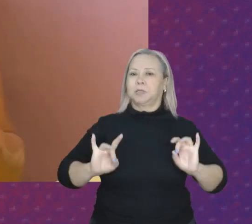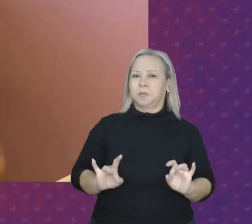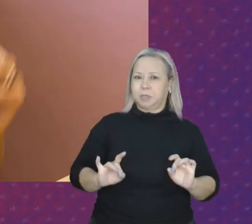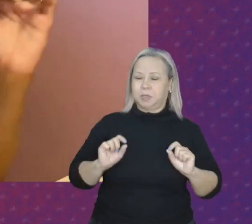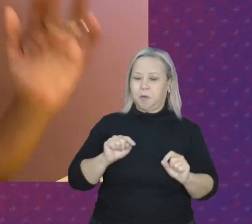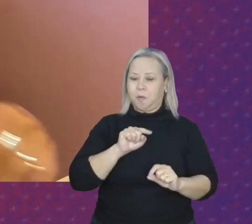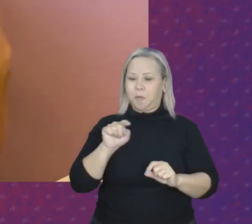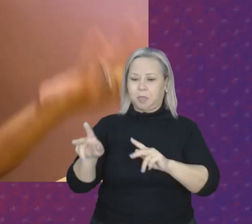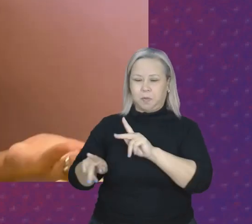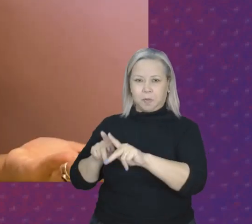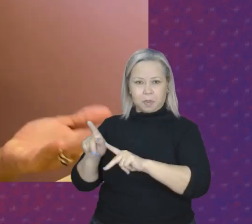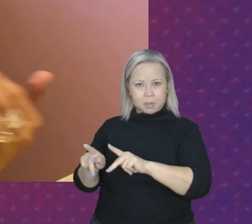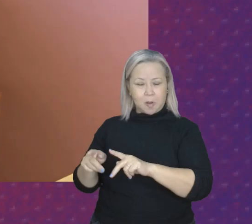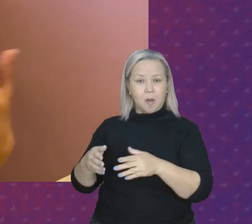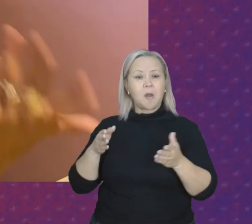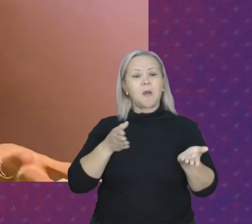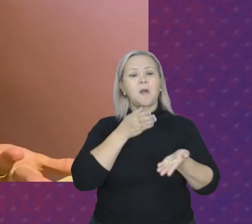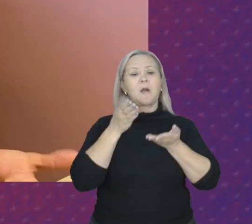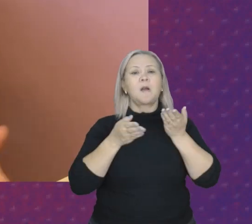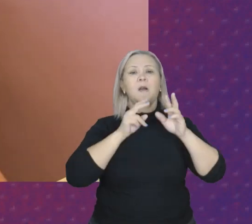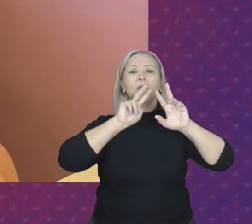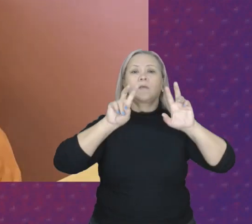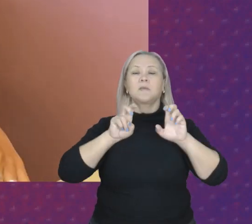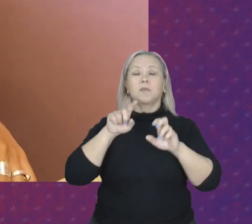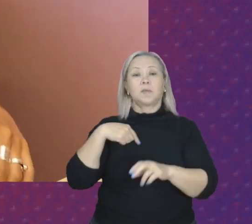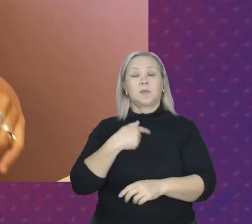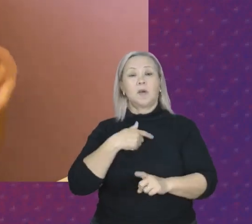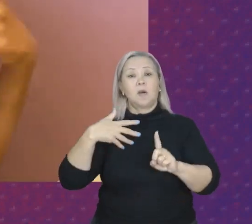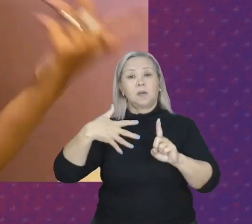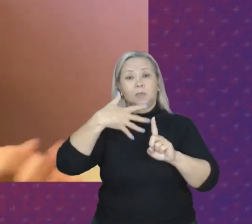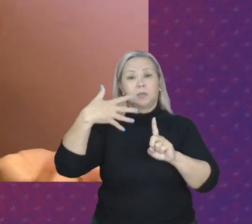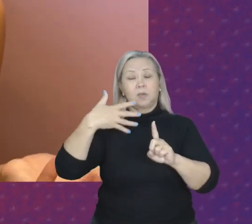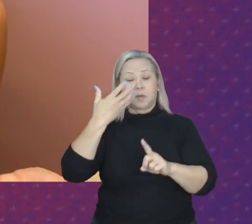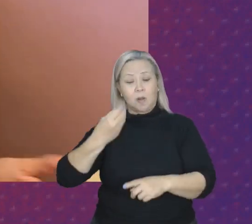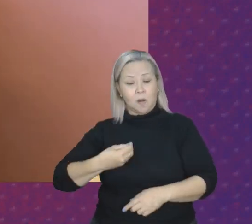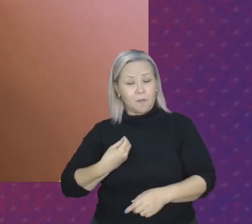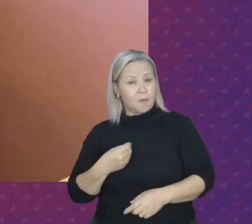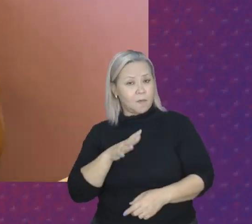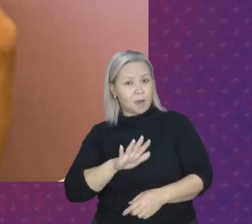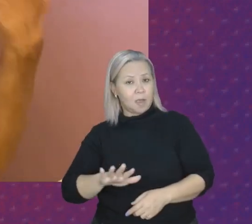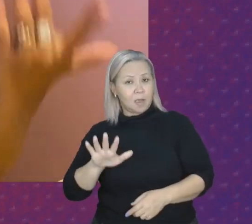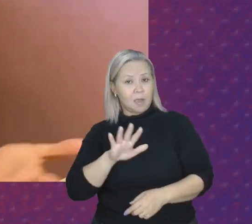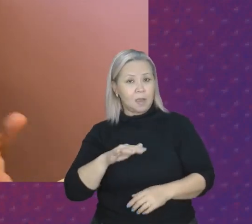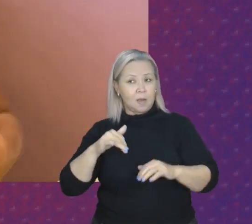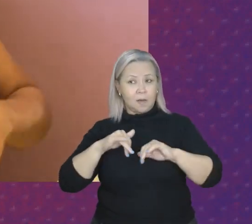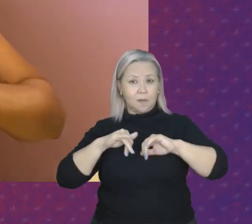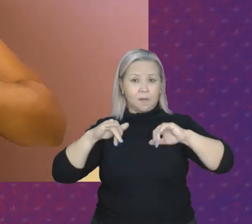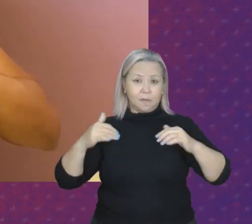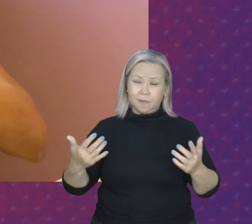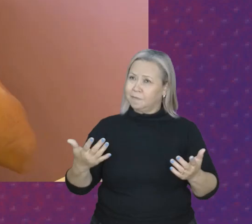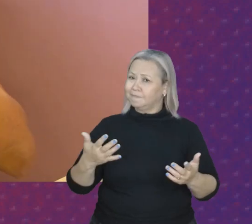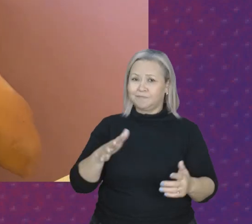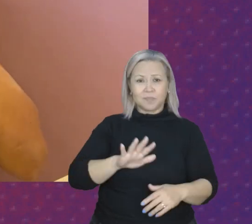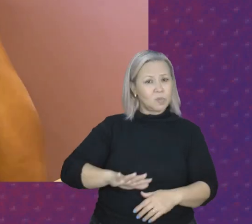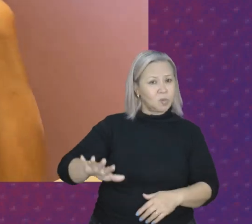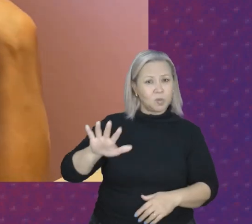essa população, mas que tratam, até porque nós LGBTs vivemos o todo da sociedade. A gente vive a saúde, a gente